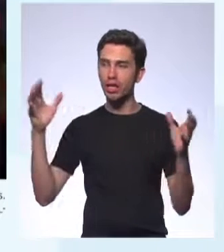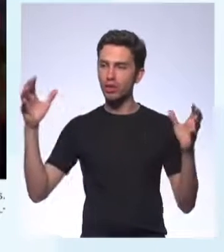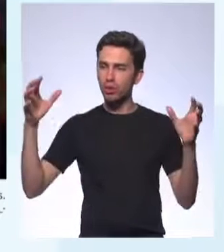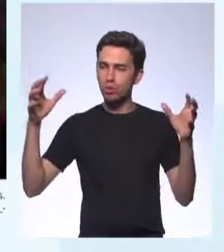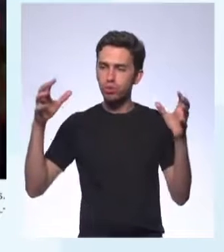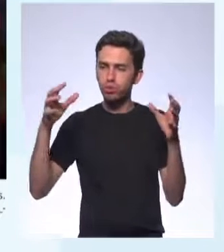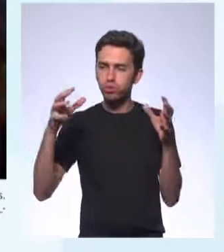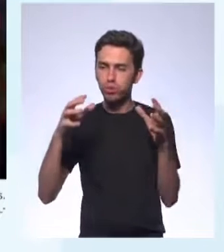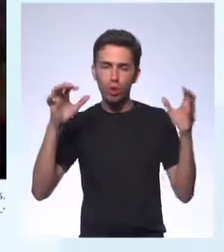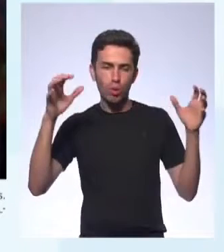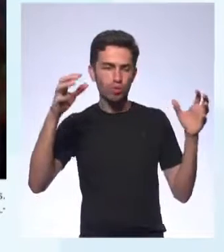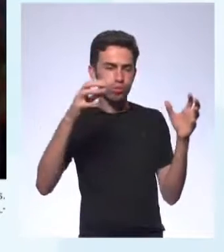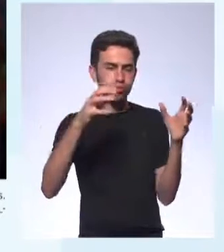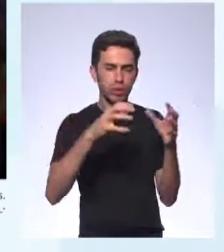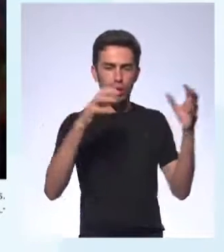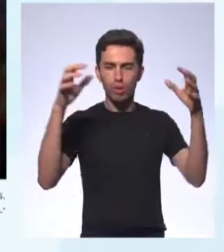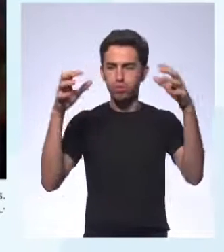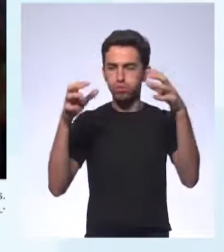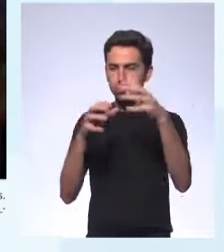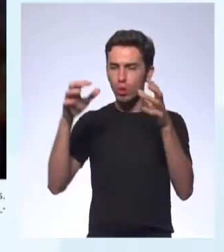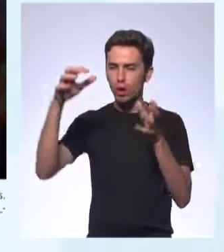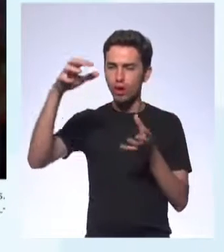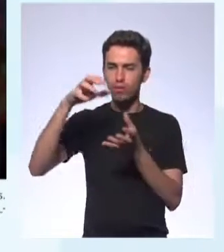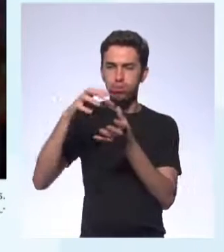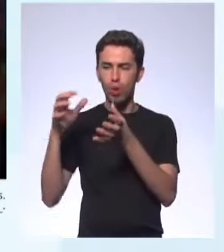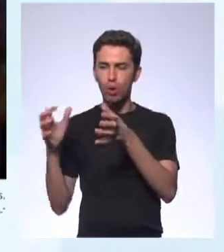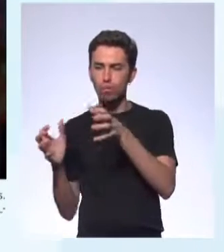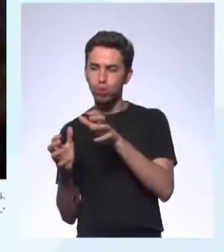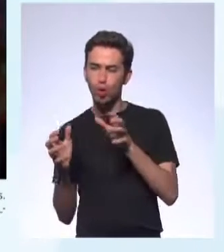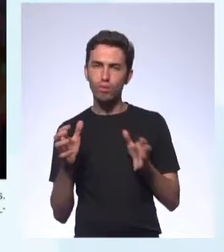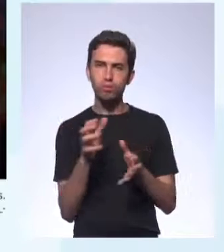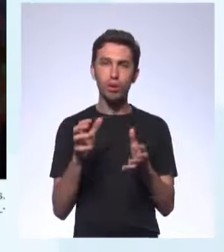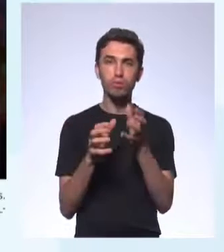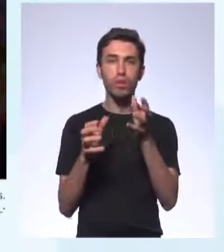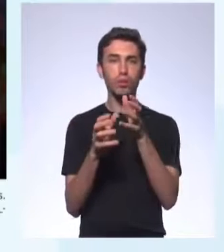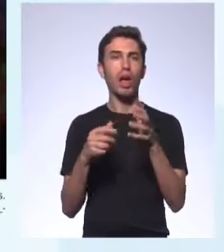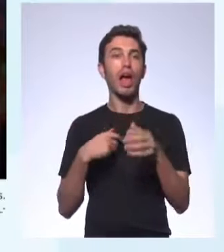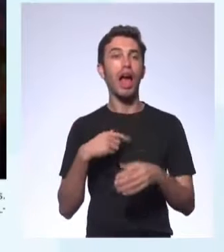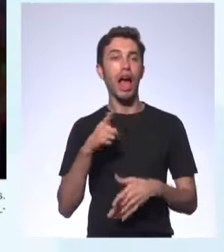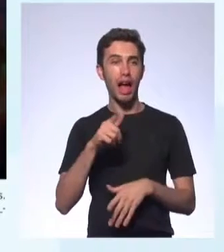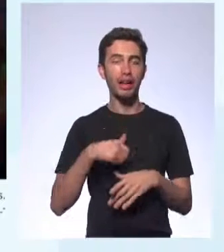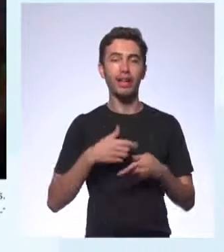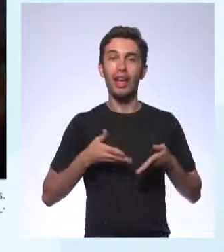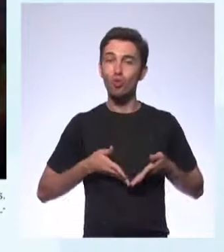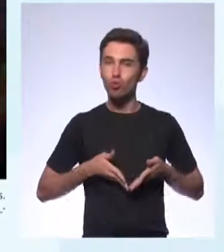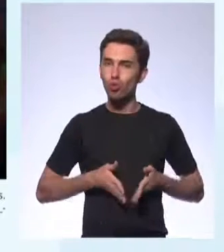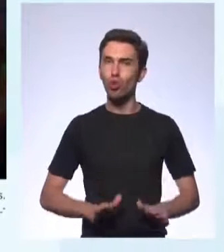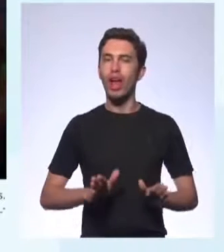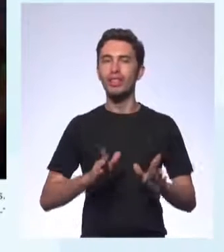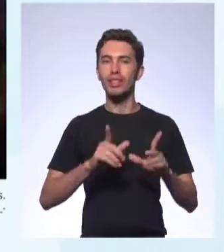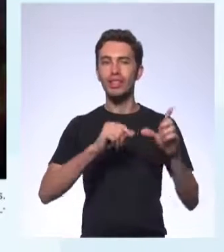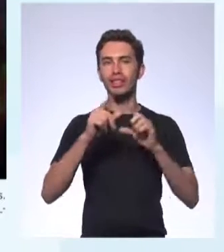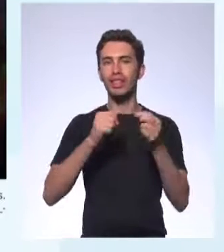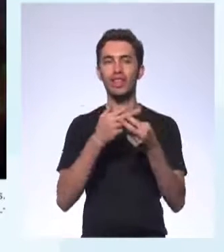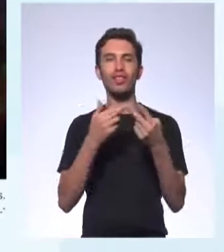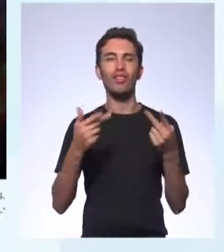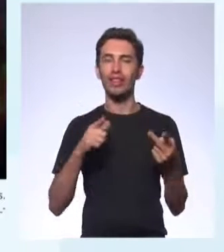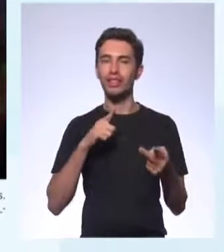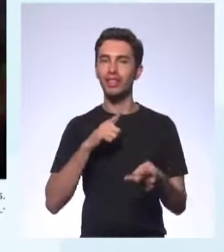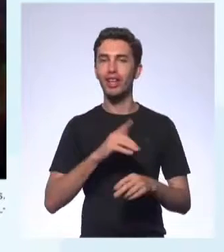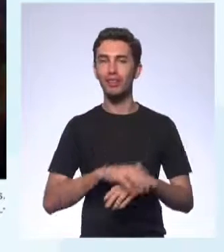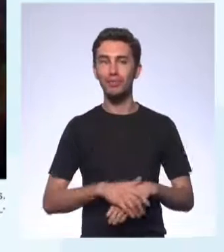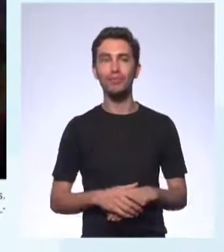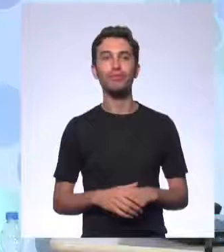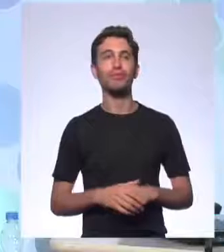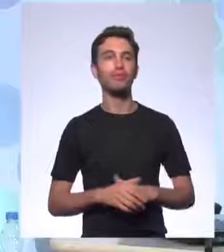um berçário de estrelas, que está aí, por isso que eu trouxe didaticamente Órion para dar essa exemplificação aí.